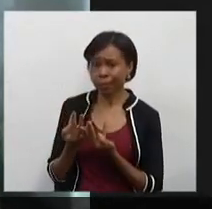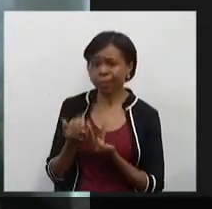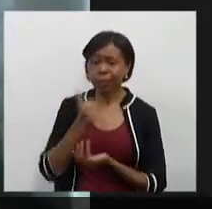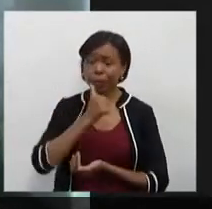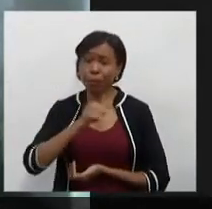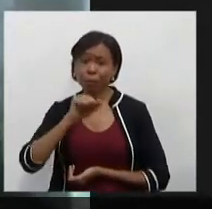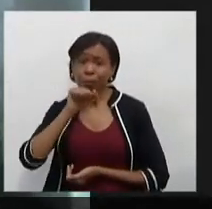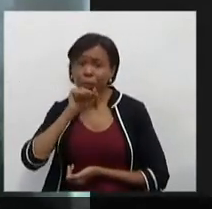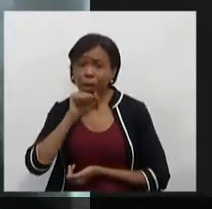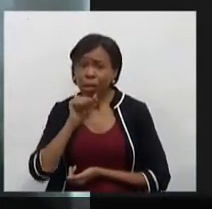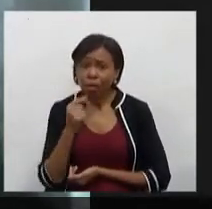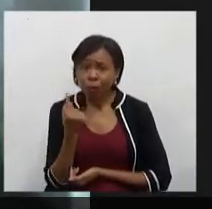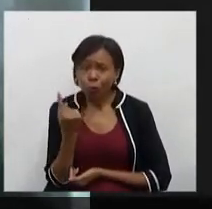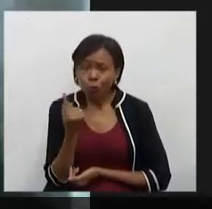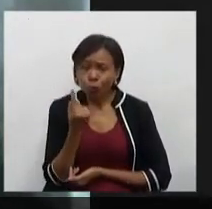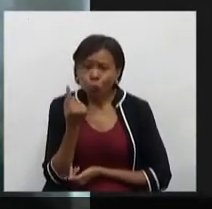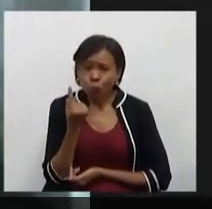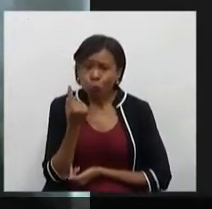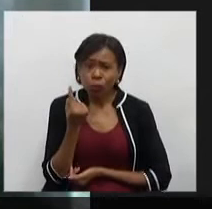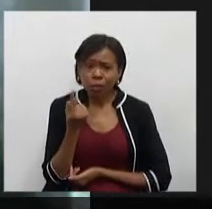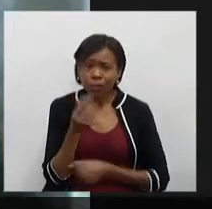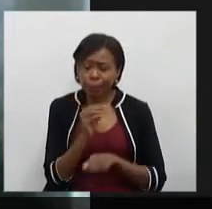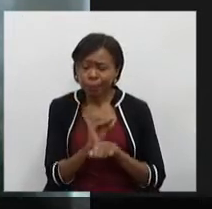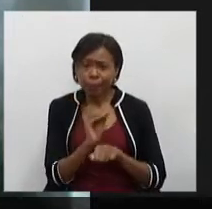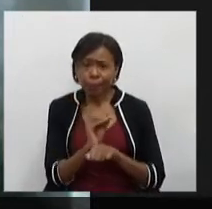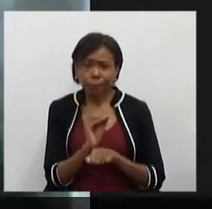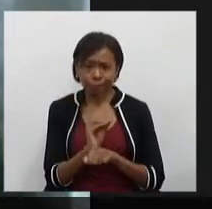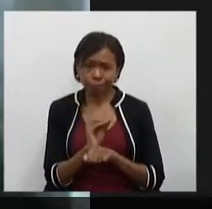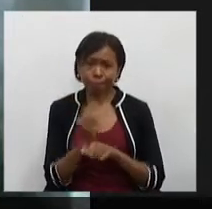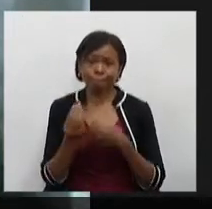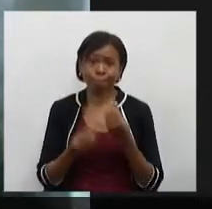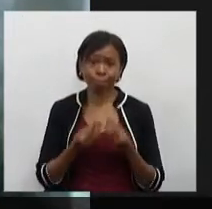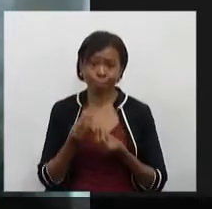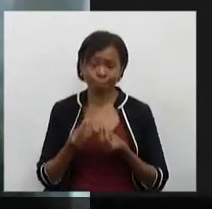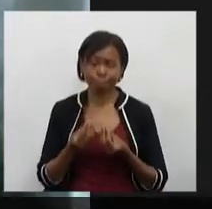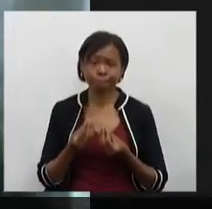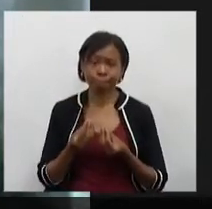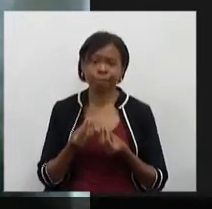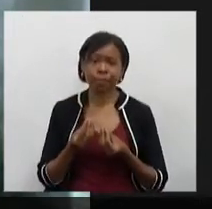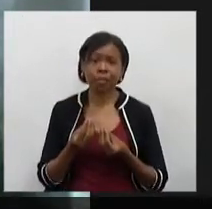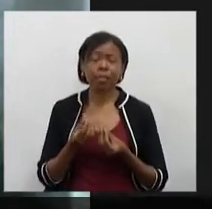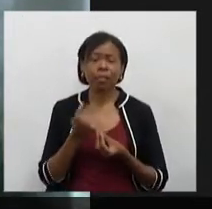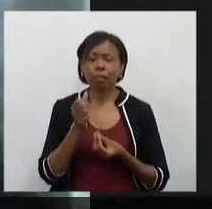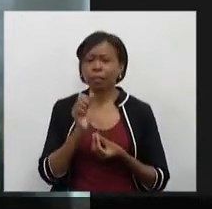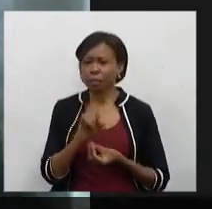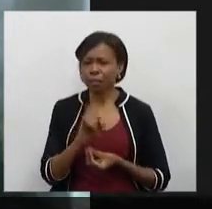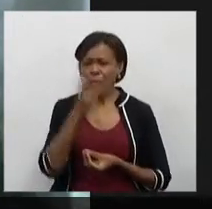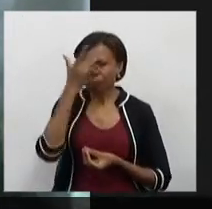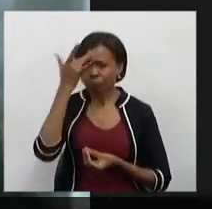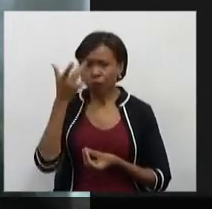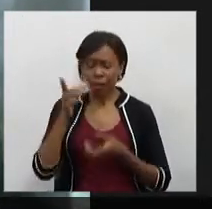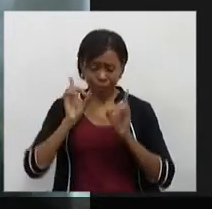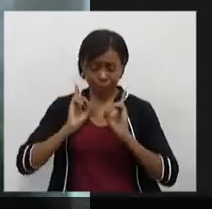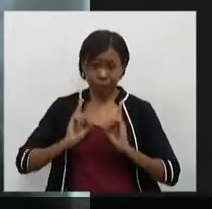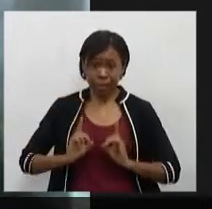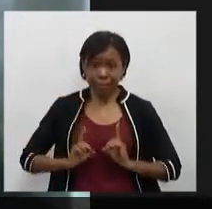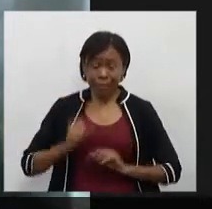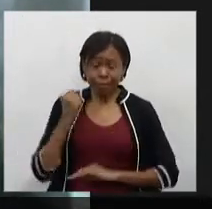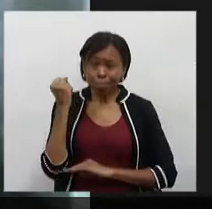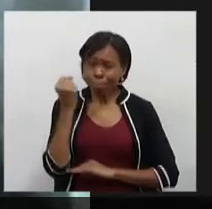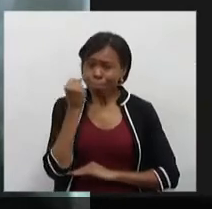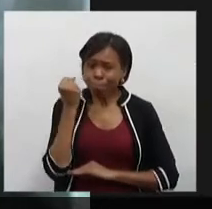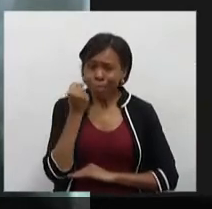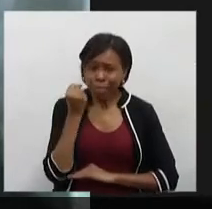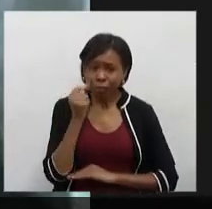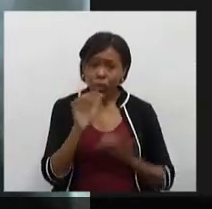vocês sabem que quanto mais essa pessoa tem uma deficiência grave, menos ela